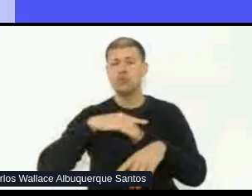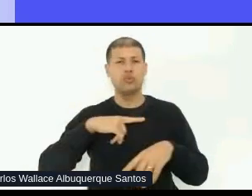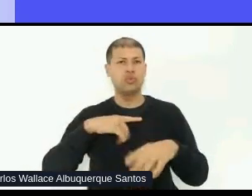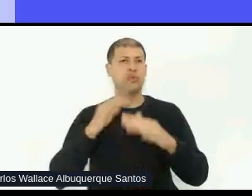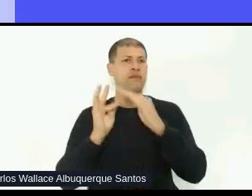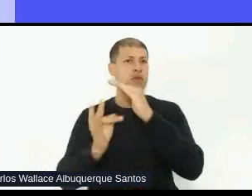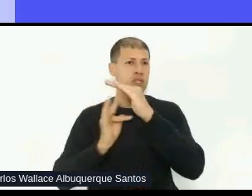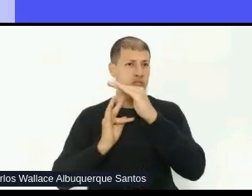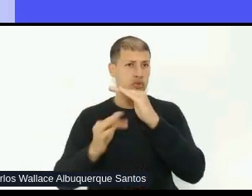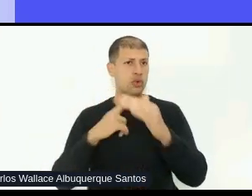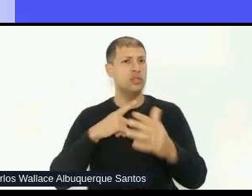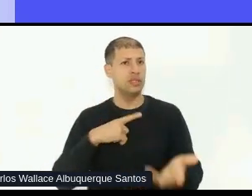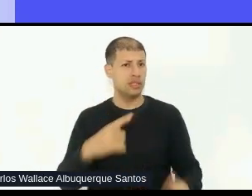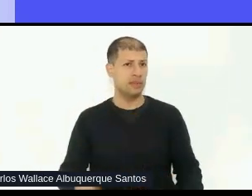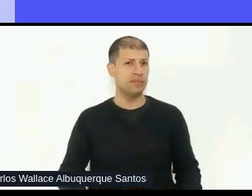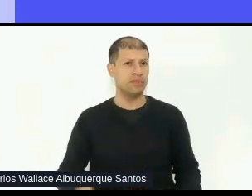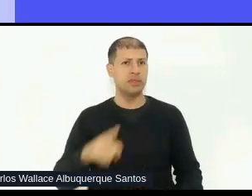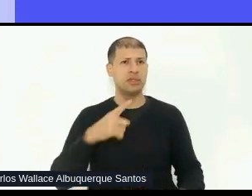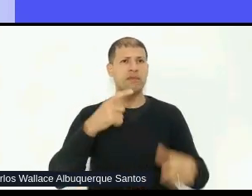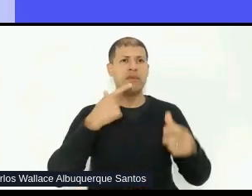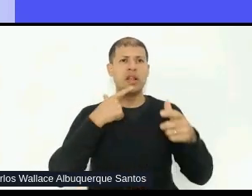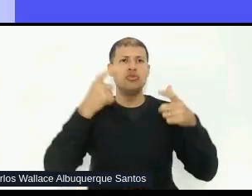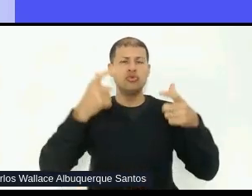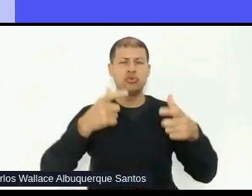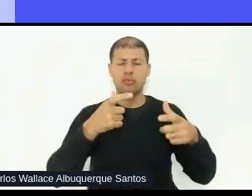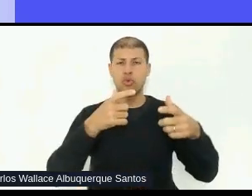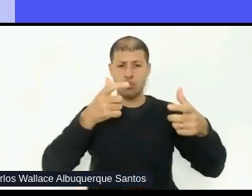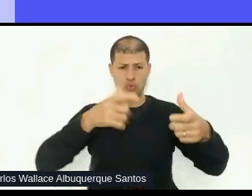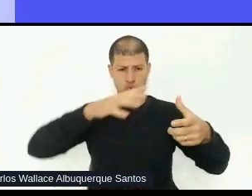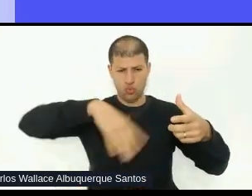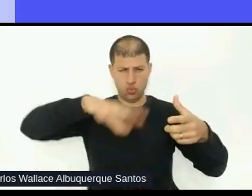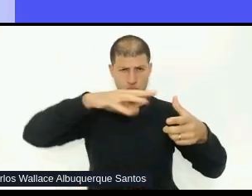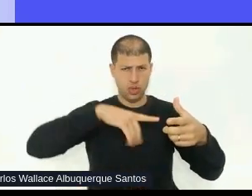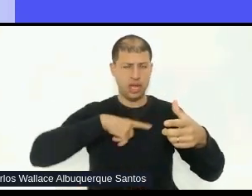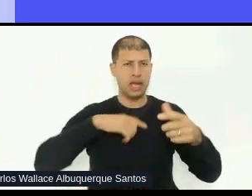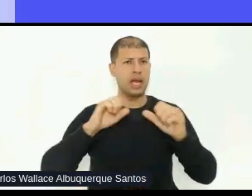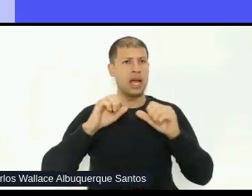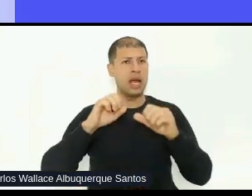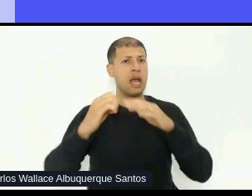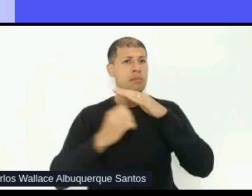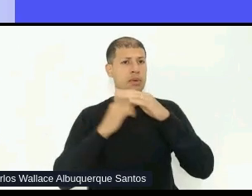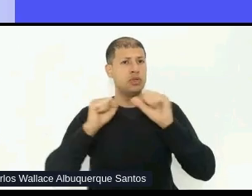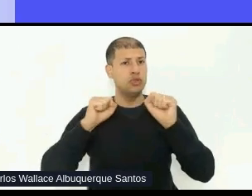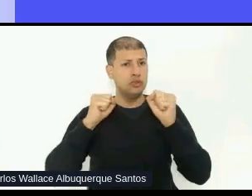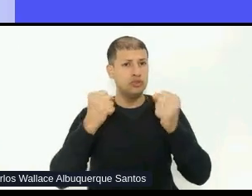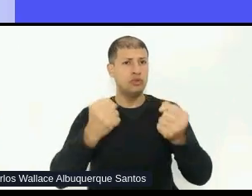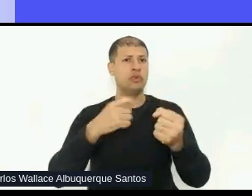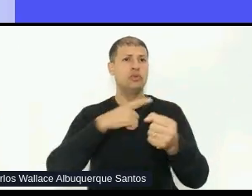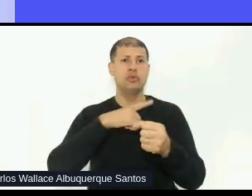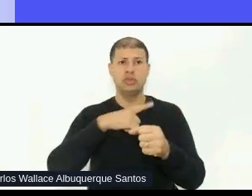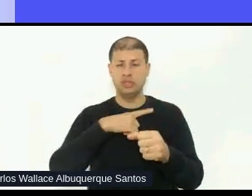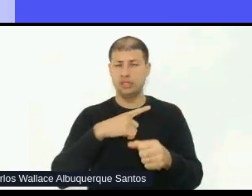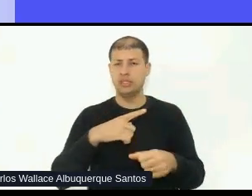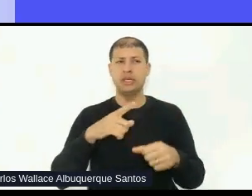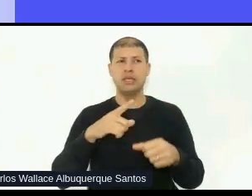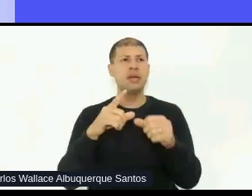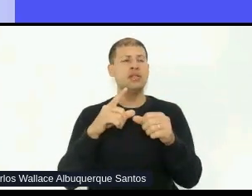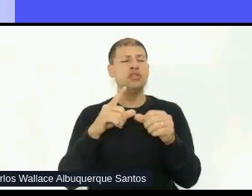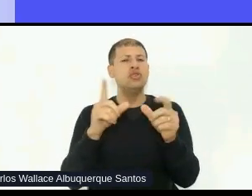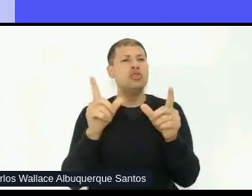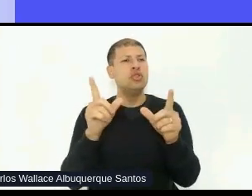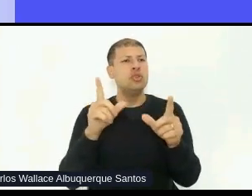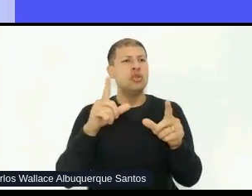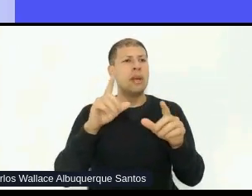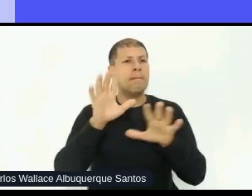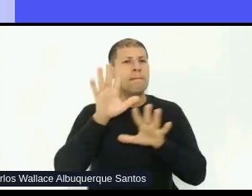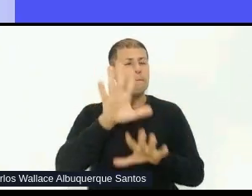fala de environment, é a empresa tendo um empenho de mapear e reduzir todos os impactos ambientais que ela